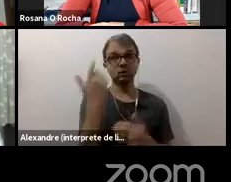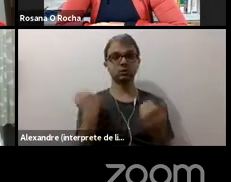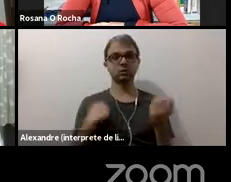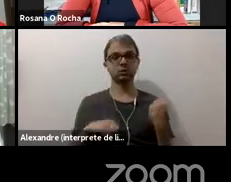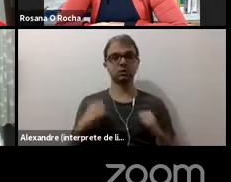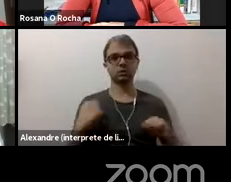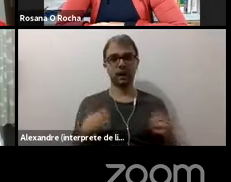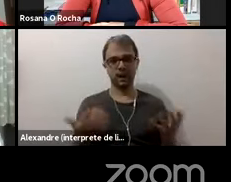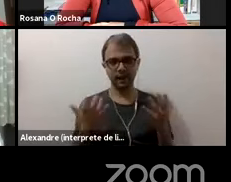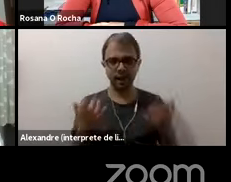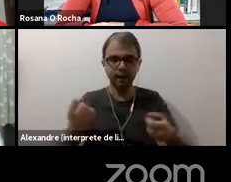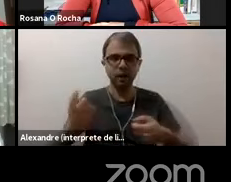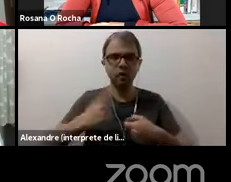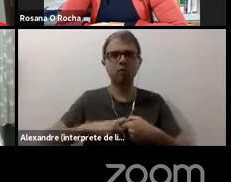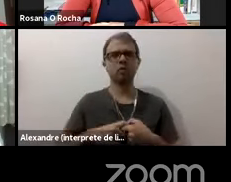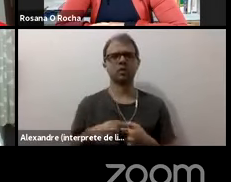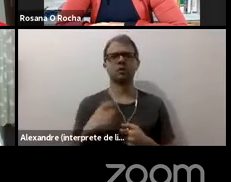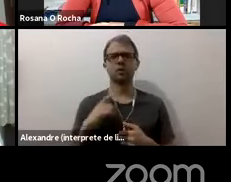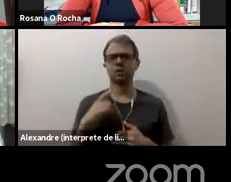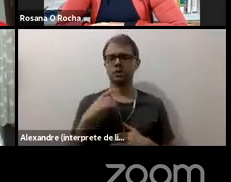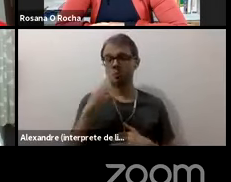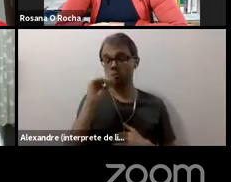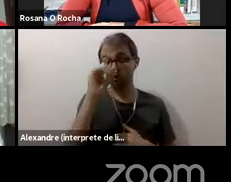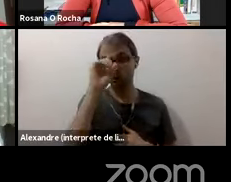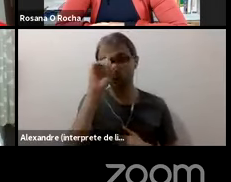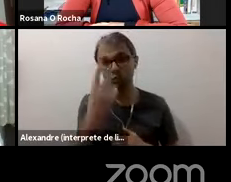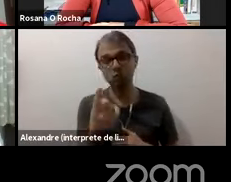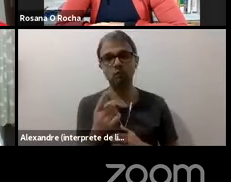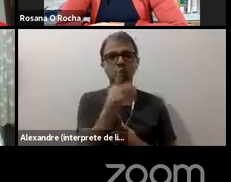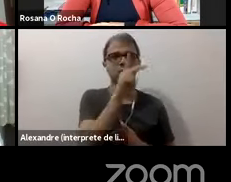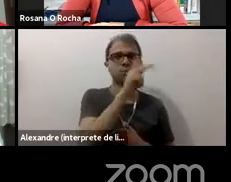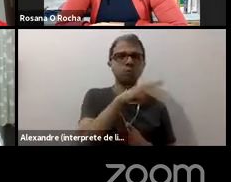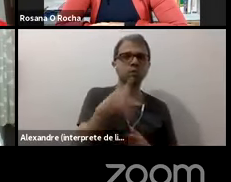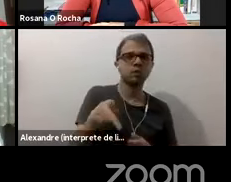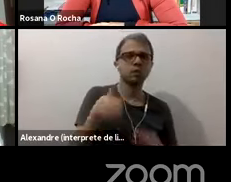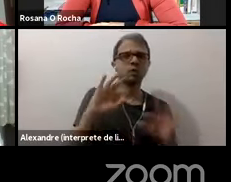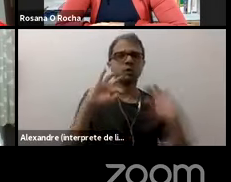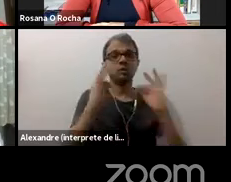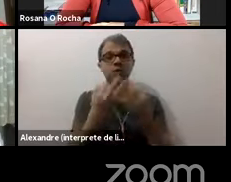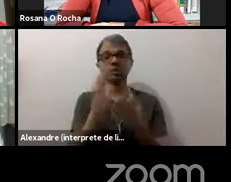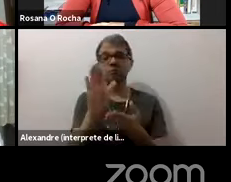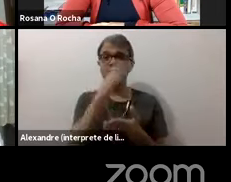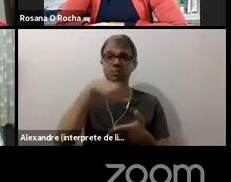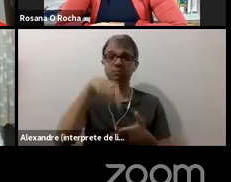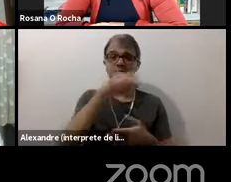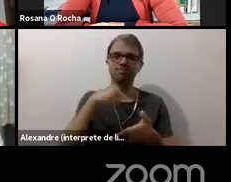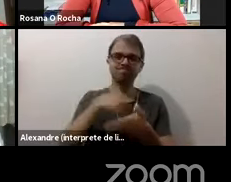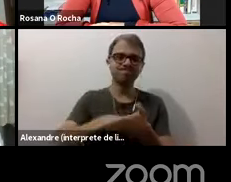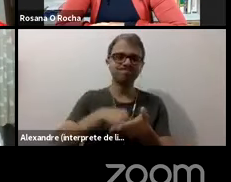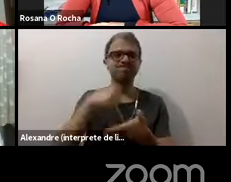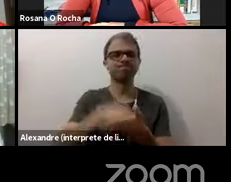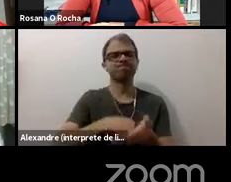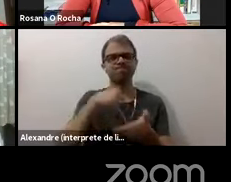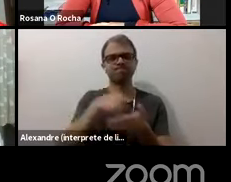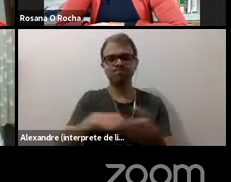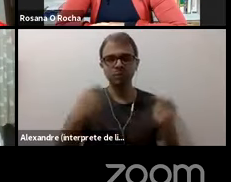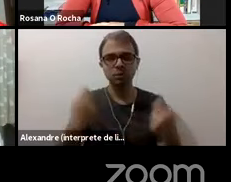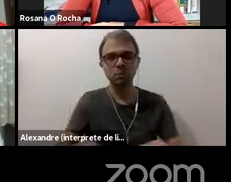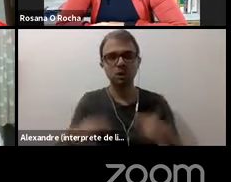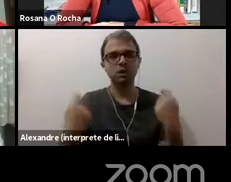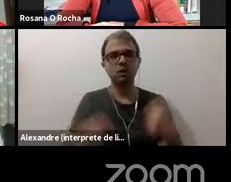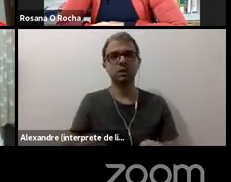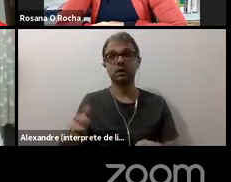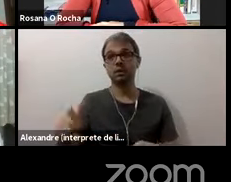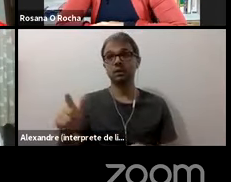com muitas dúvidas, né? Tanto professor quanto familiares, e a gente tem que lutar por uma escola pública que consiga atender os